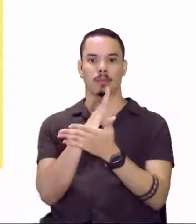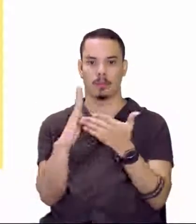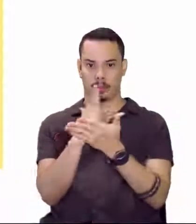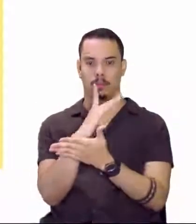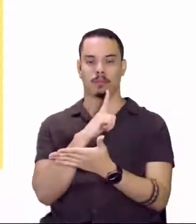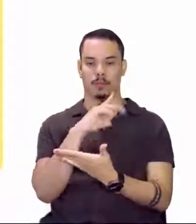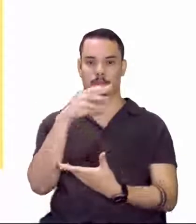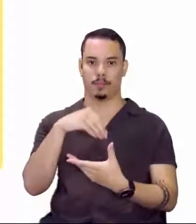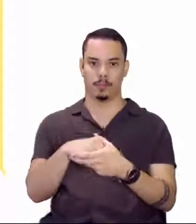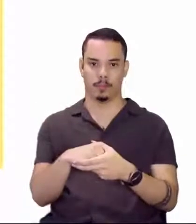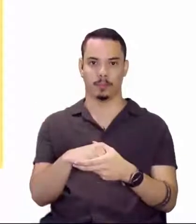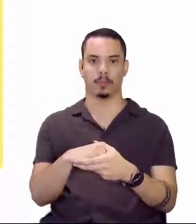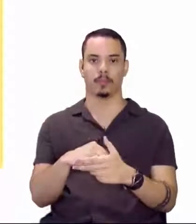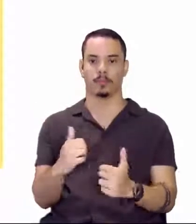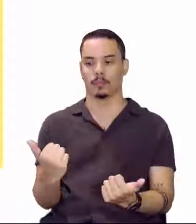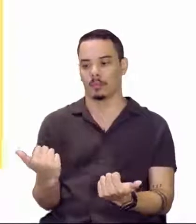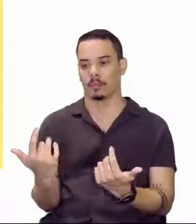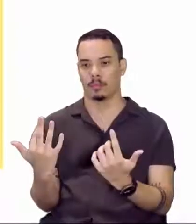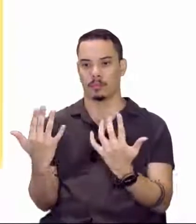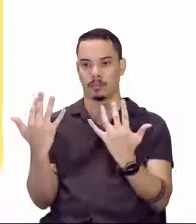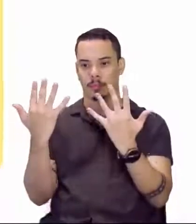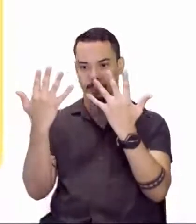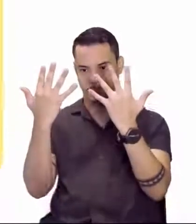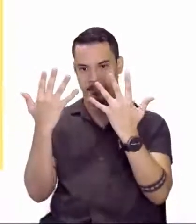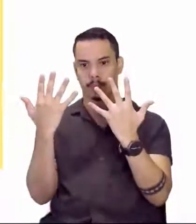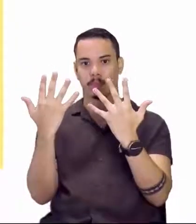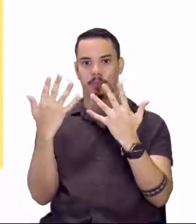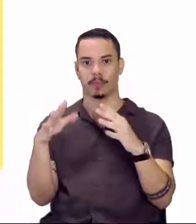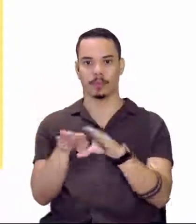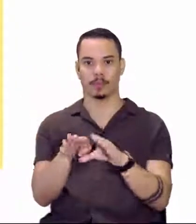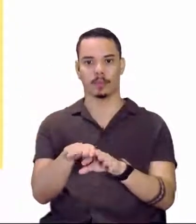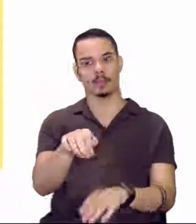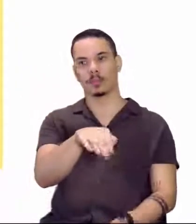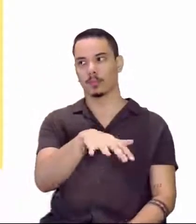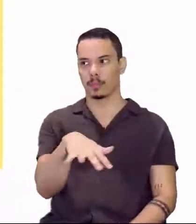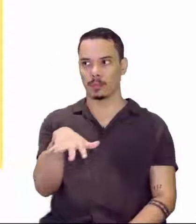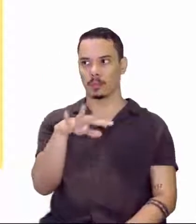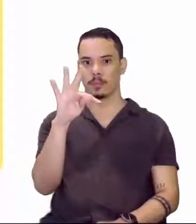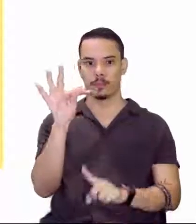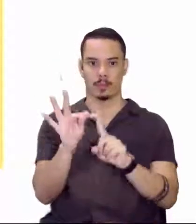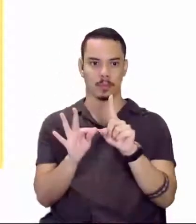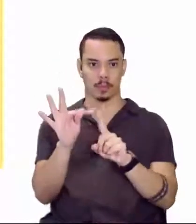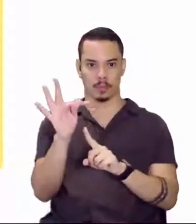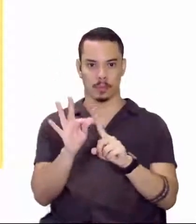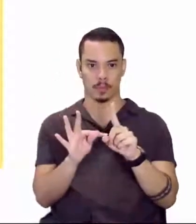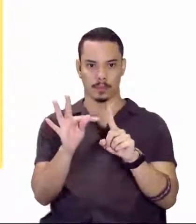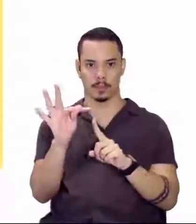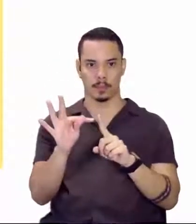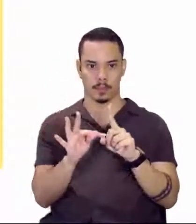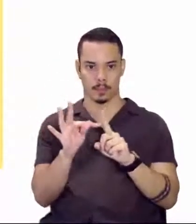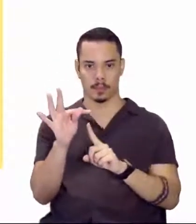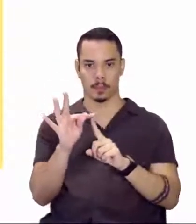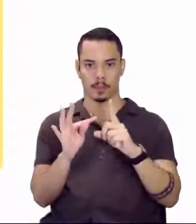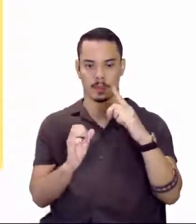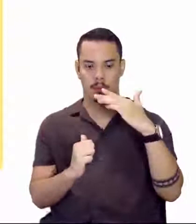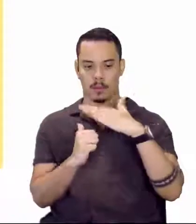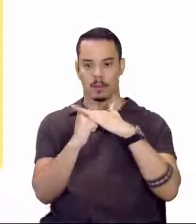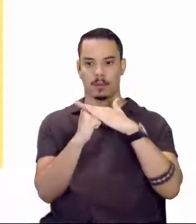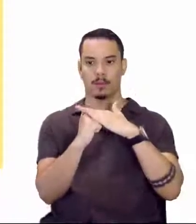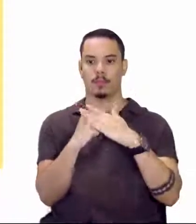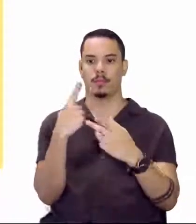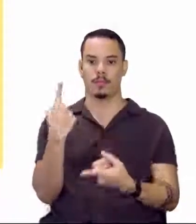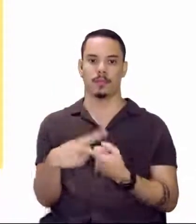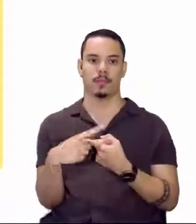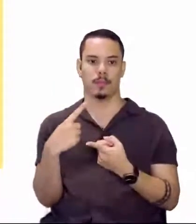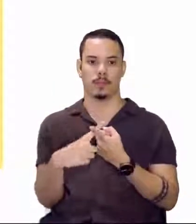são gasosos, em condições ambiente e temperatura e pressão, que entre eles o